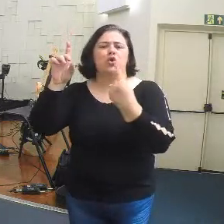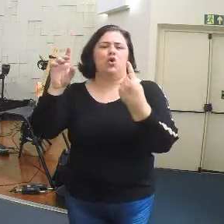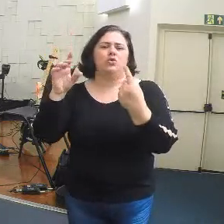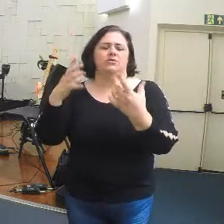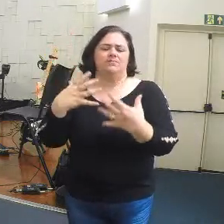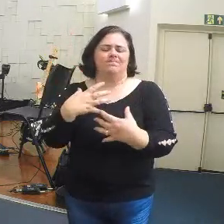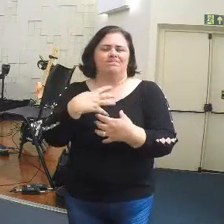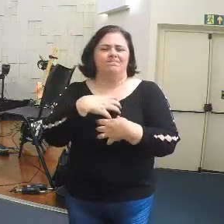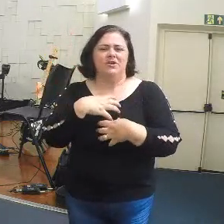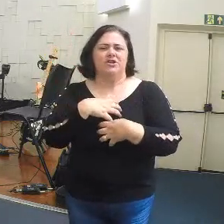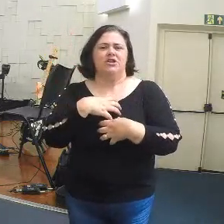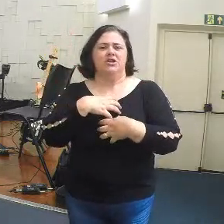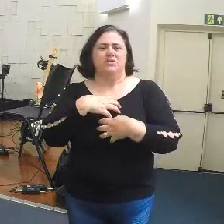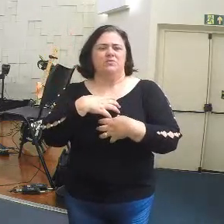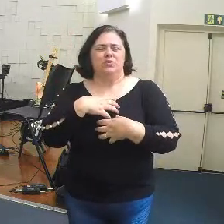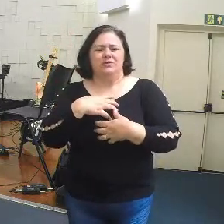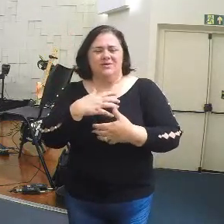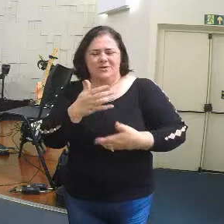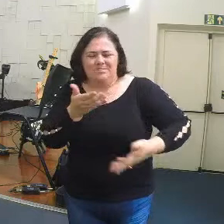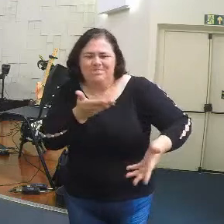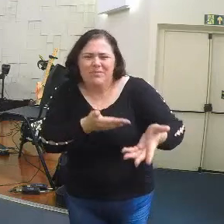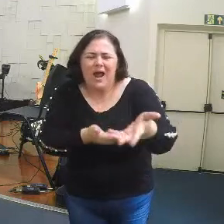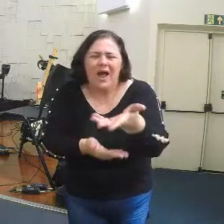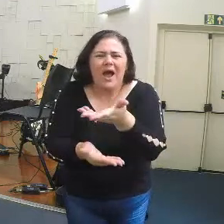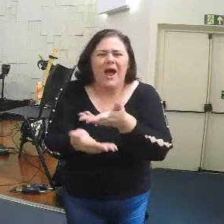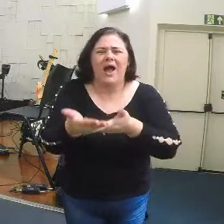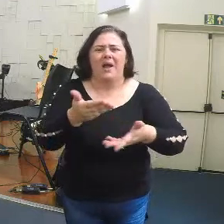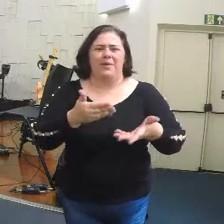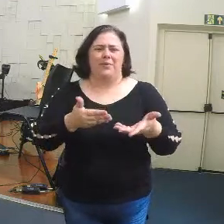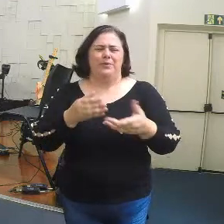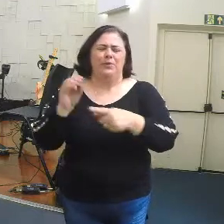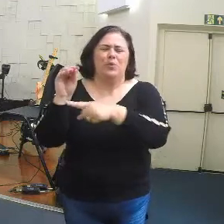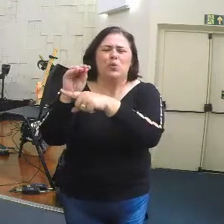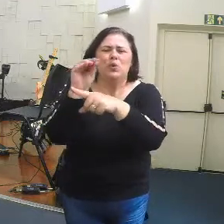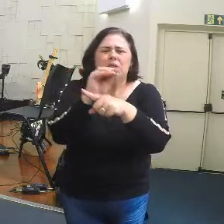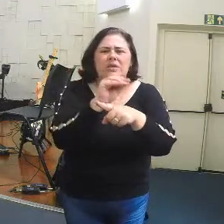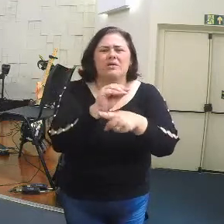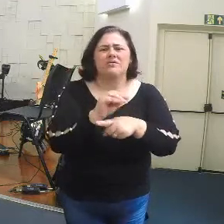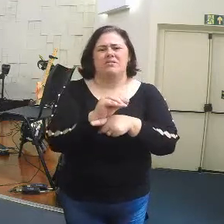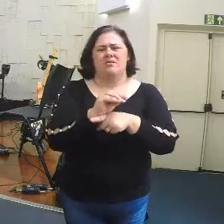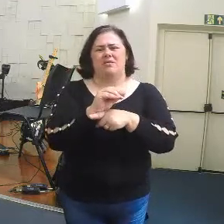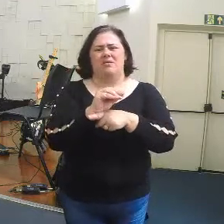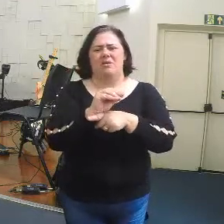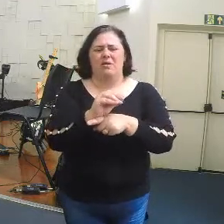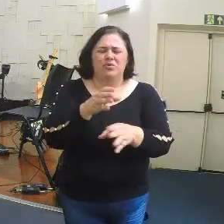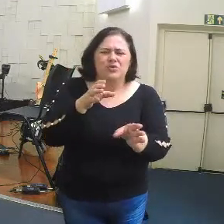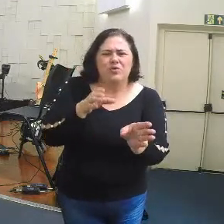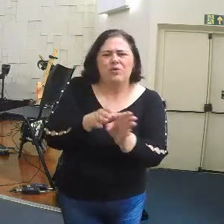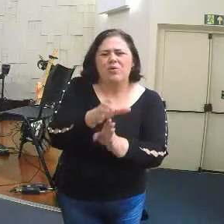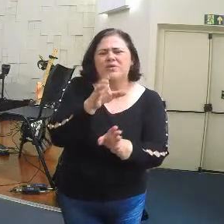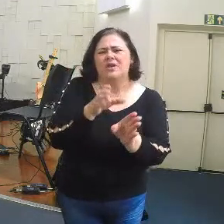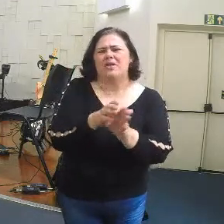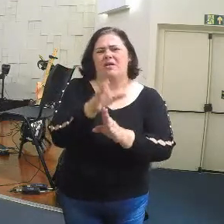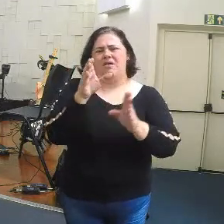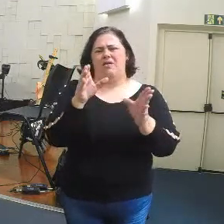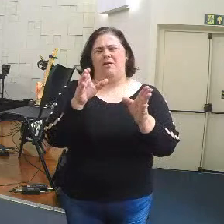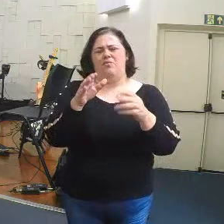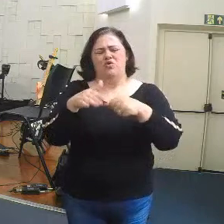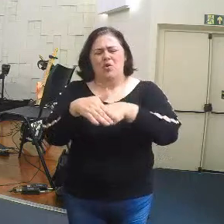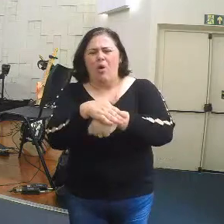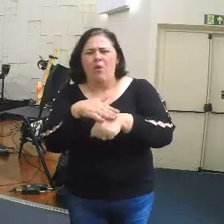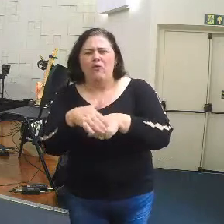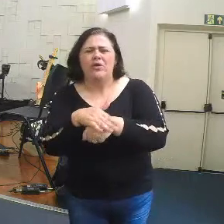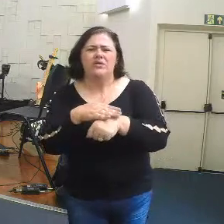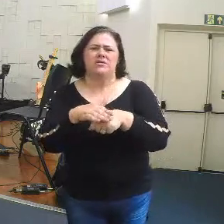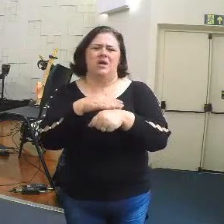esses irmãos que estão peregrinando em missão pelo mundo, indo de casa em casa, apoiando as igrejas,